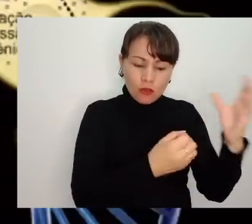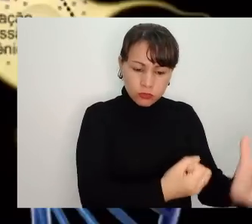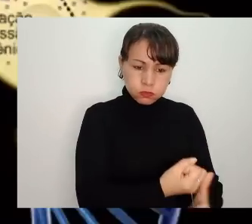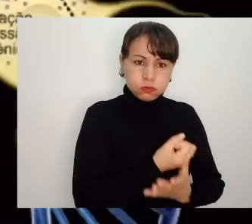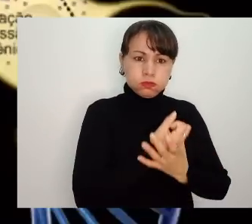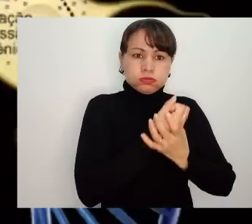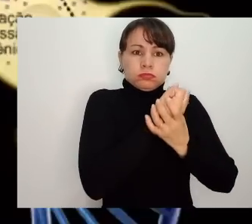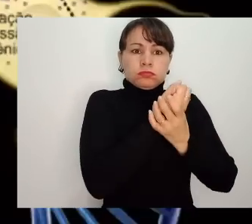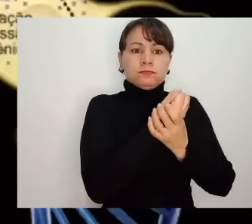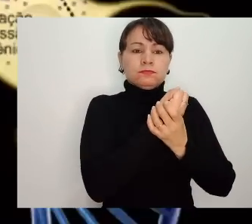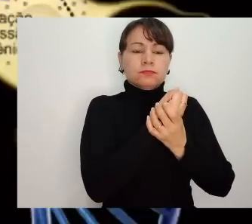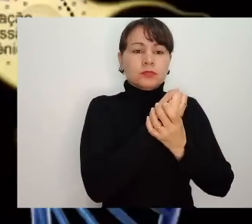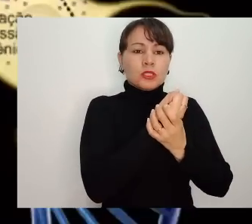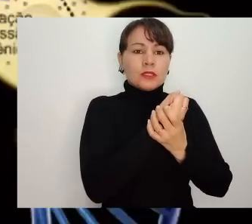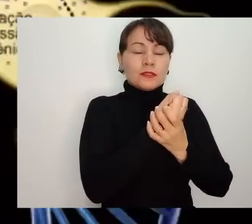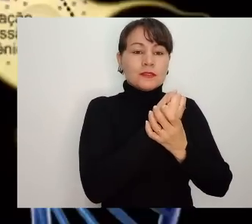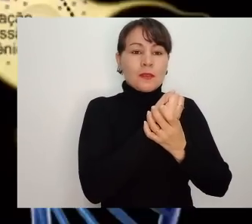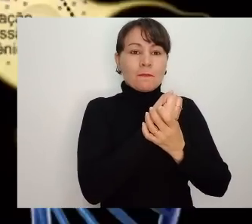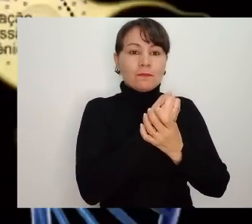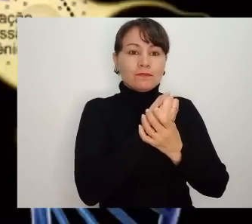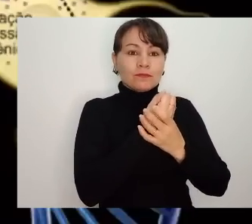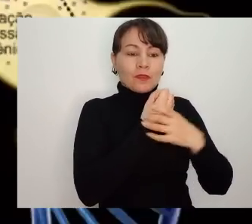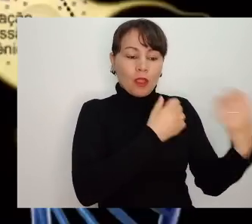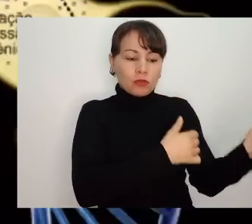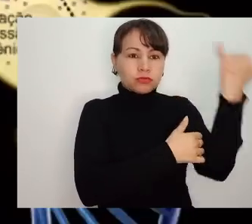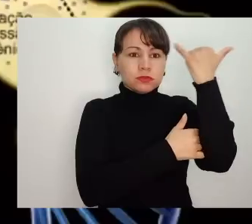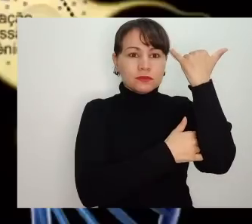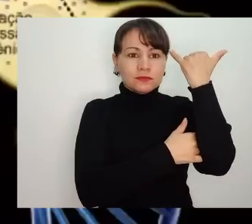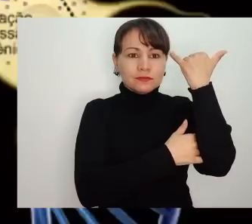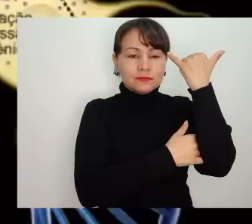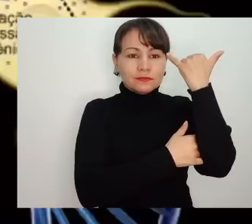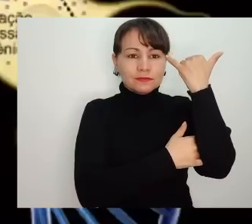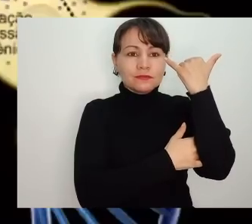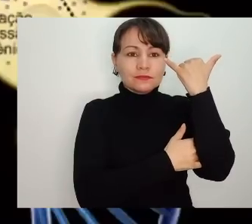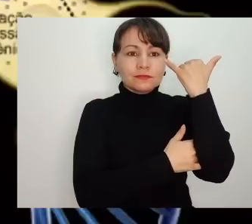Vai fortalecer a sinapse.